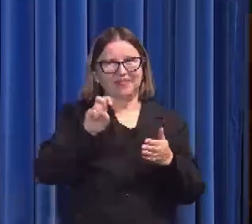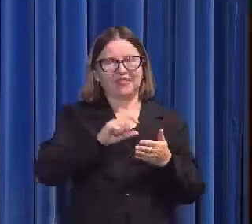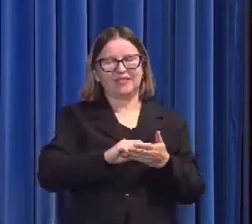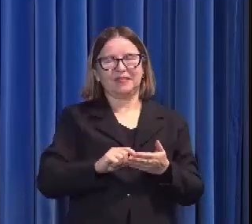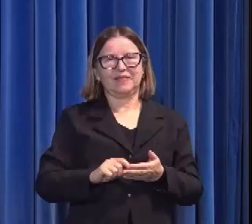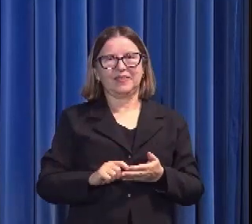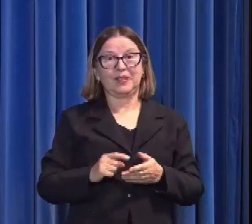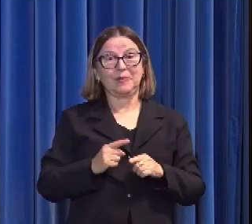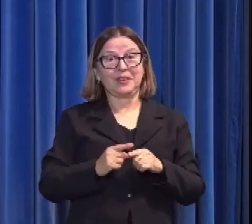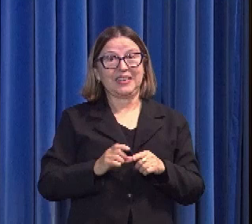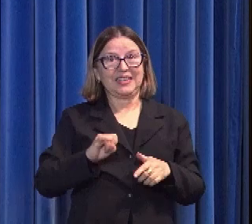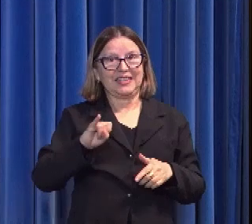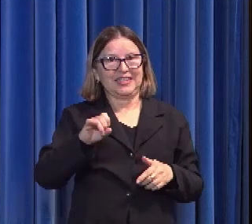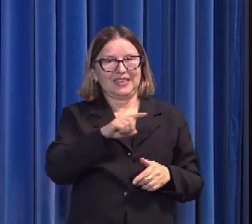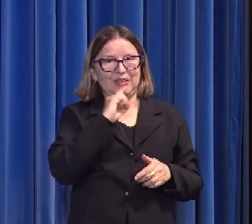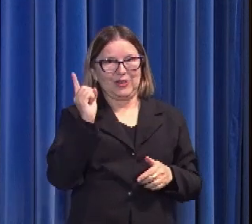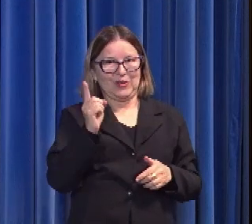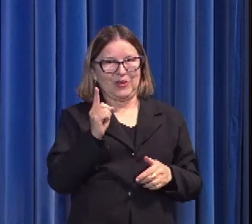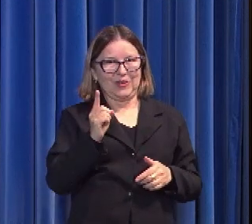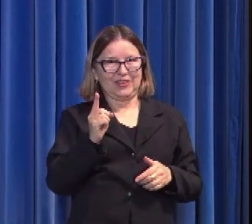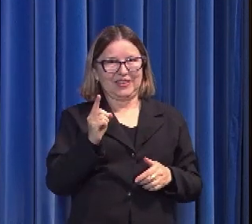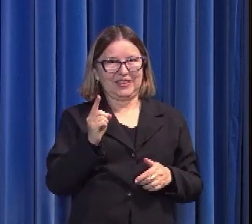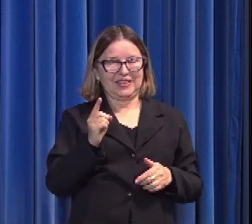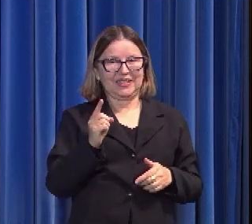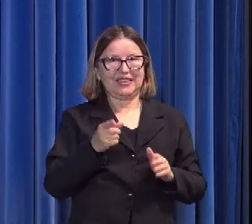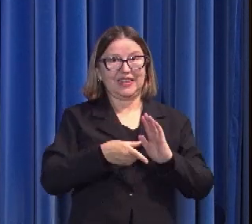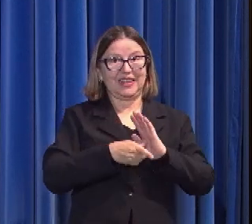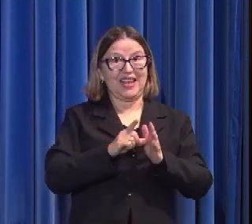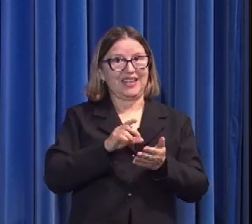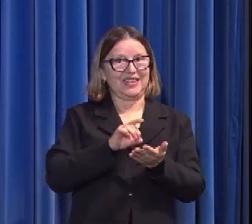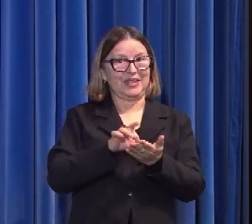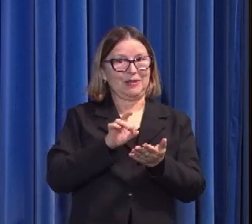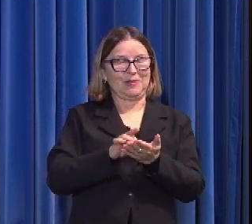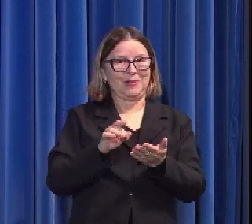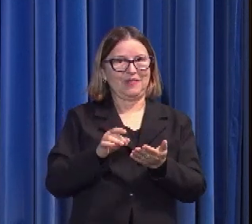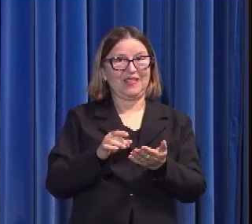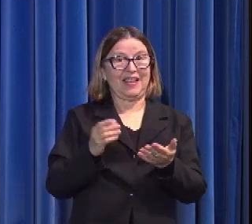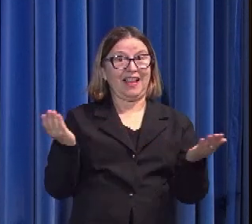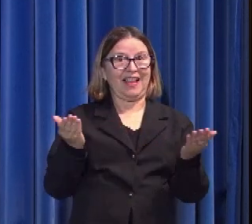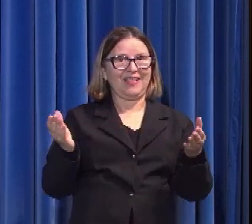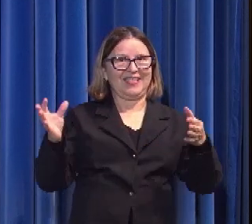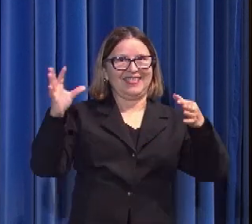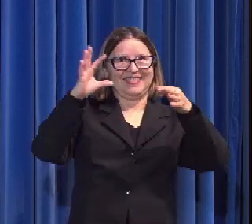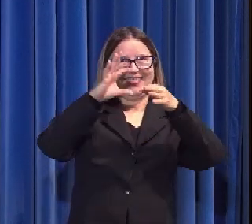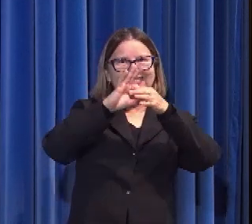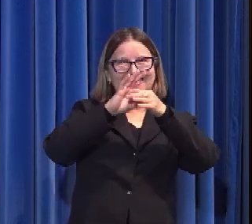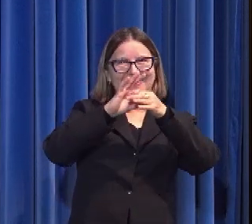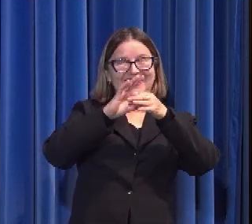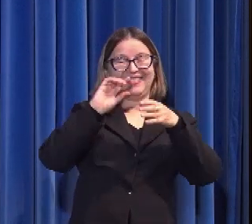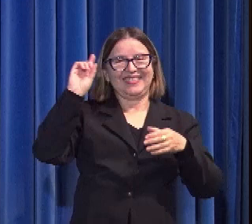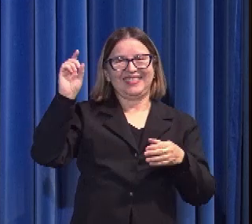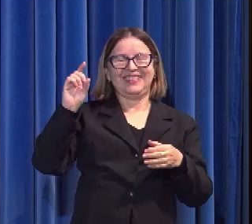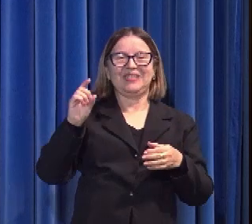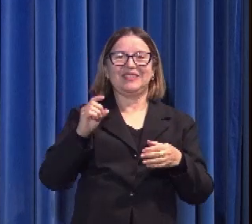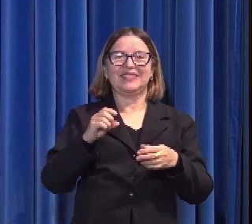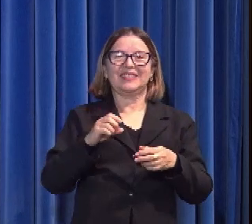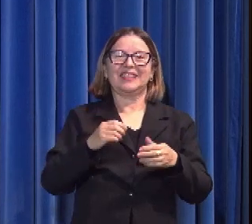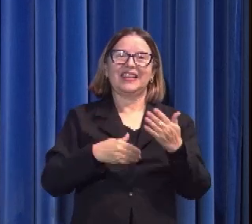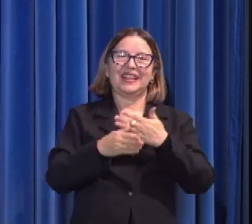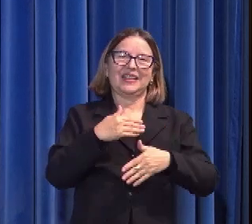porque se nós quando inimigos fomos reconciliados com Deus mediante a morte do seu filho